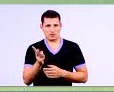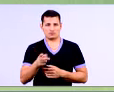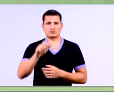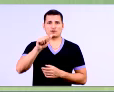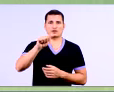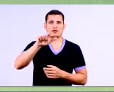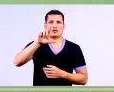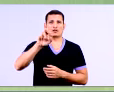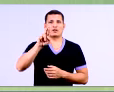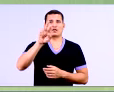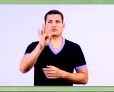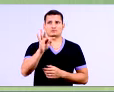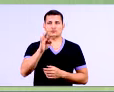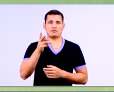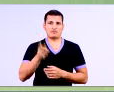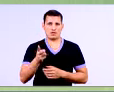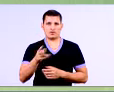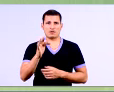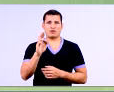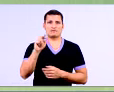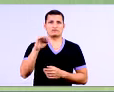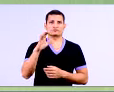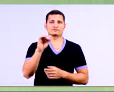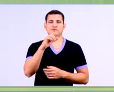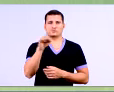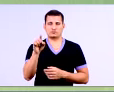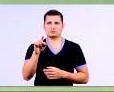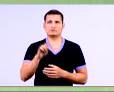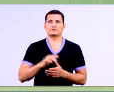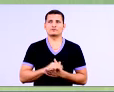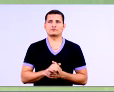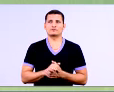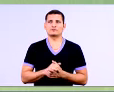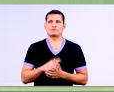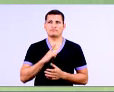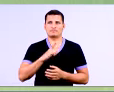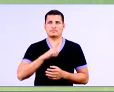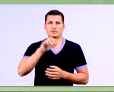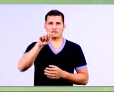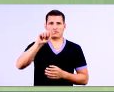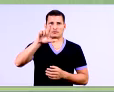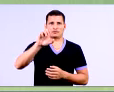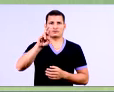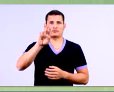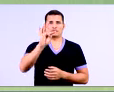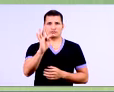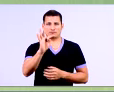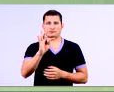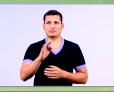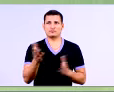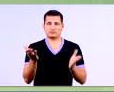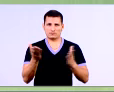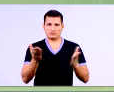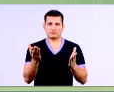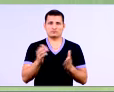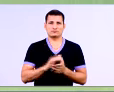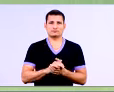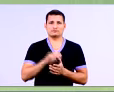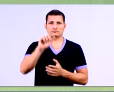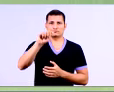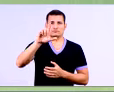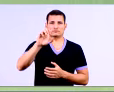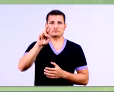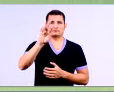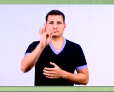que é a mesma função de alerta que eu estou utilizando. A mesma função. Só que agora eu estou dando alerta numa